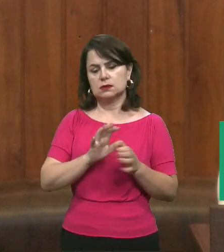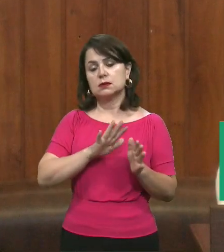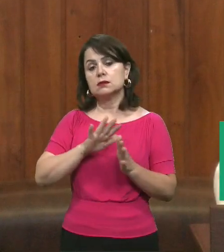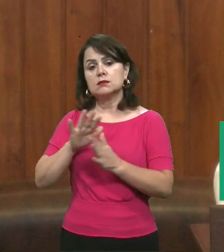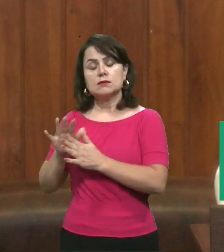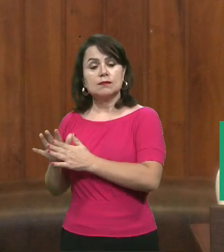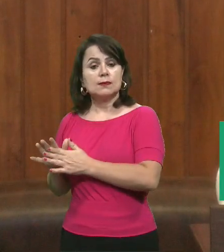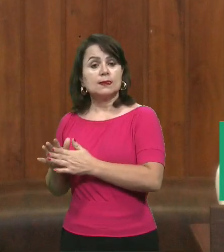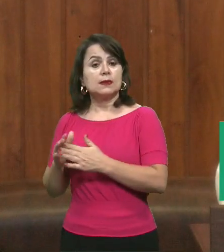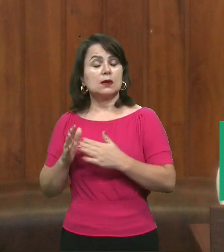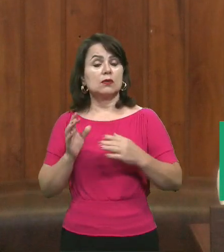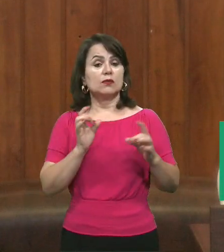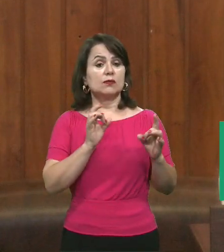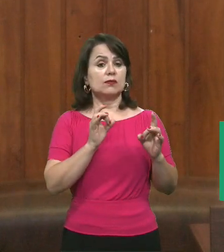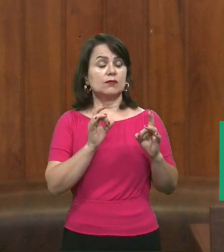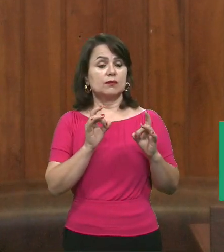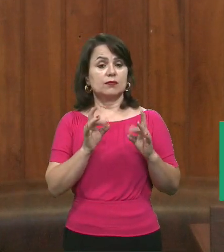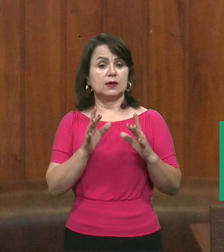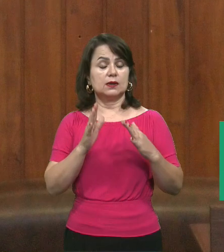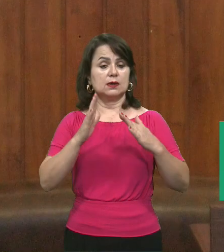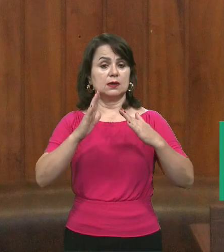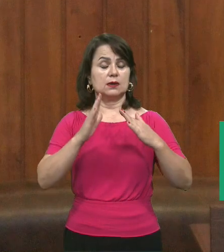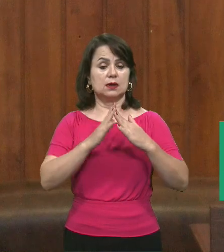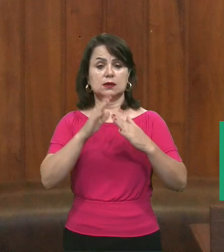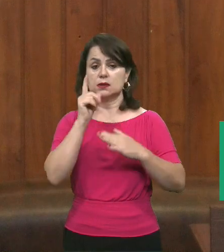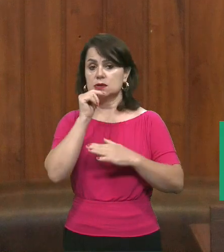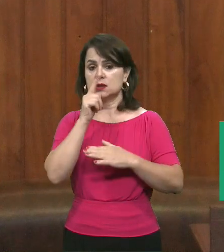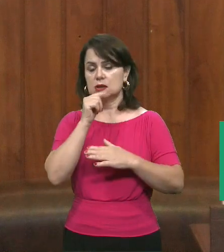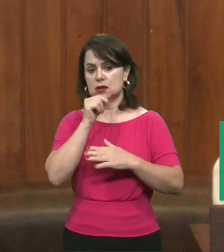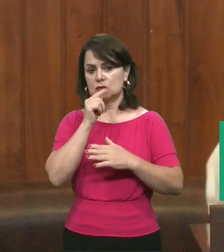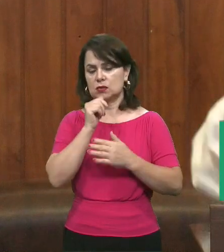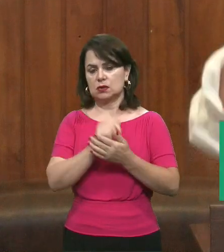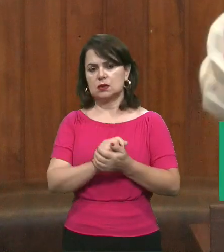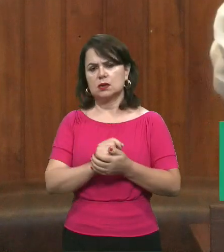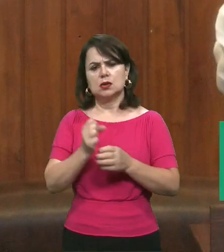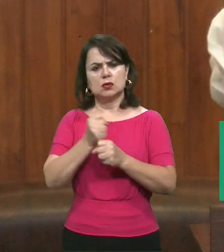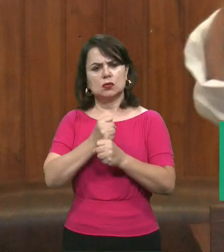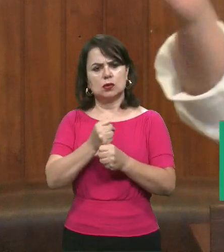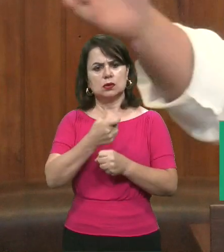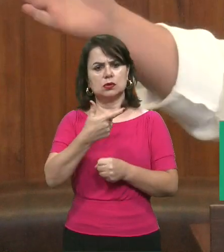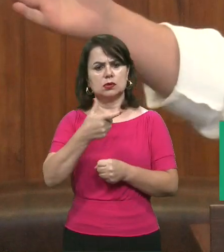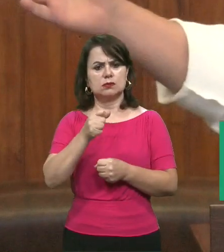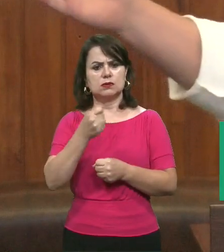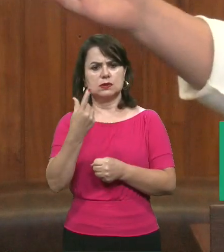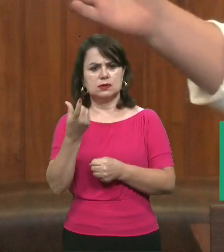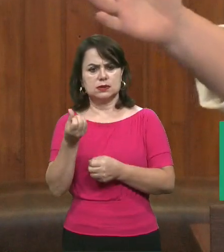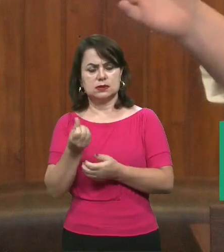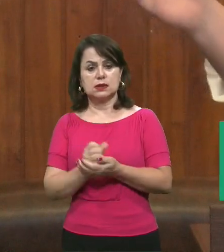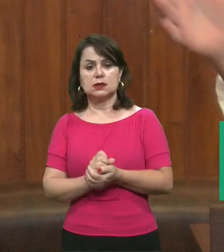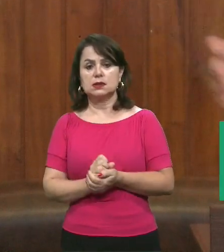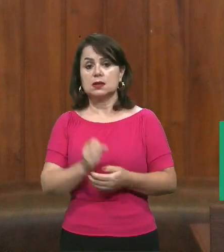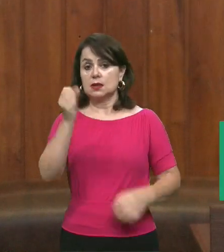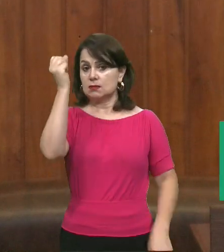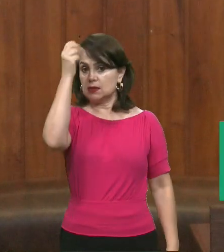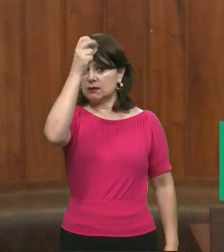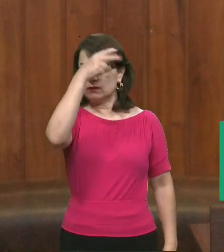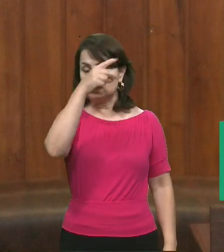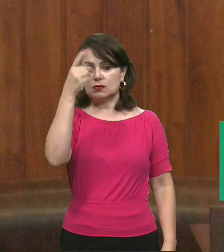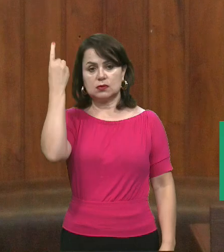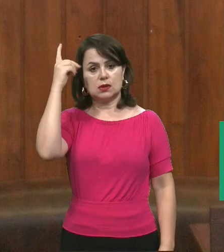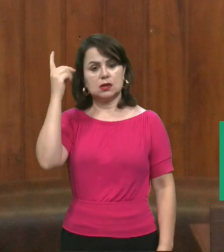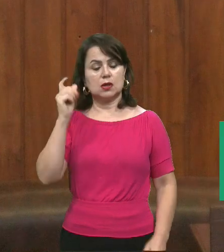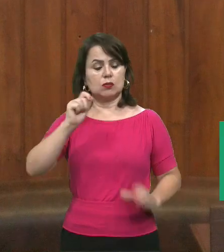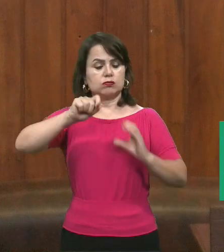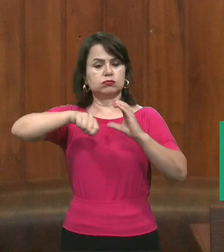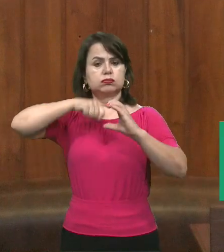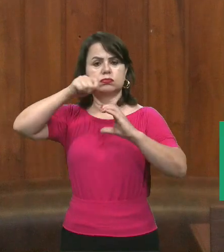já falei, vou voltar. Cheia, suspensa. Em 2016, o homem gravou, o presidente em exercício, o FEV, o homem